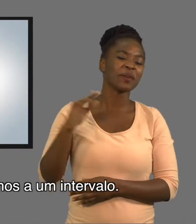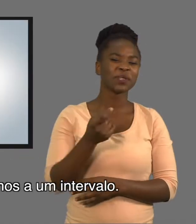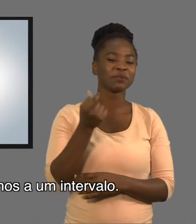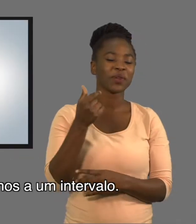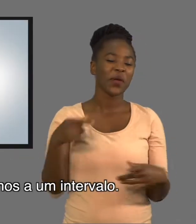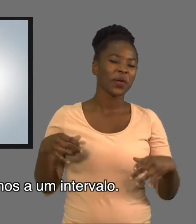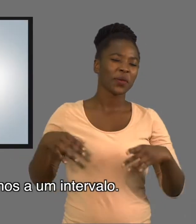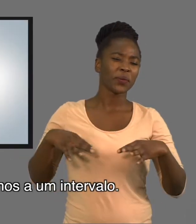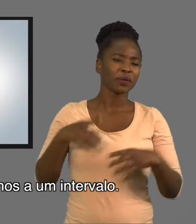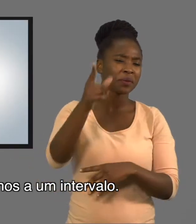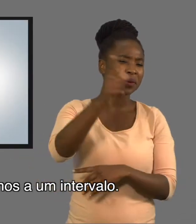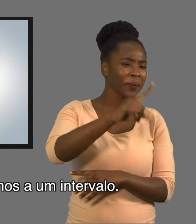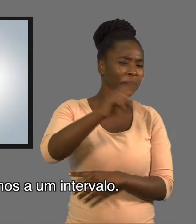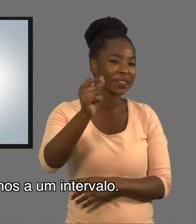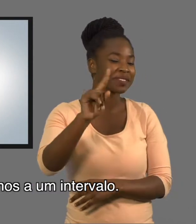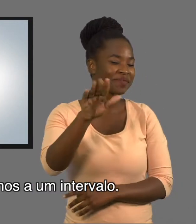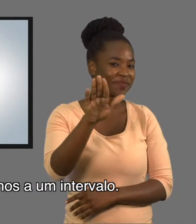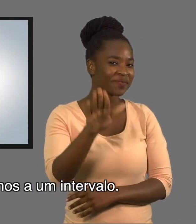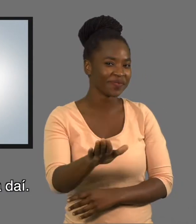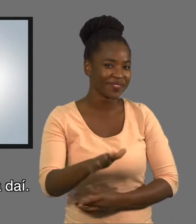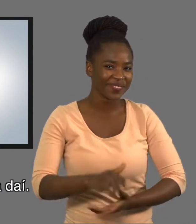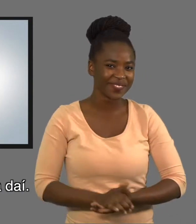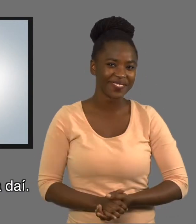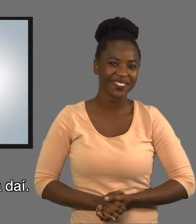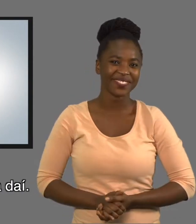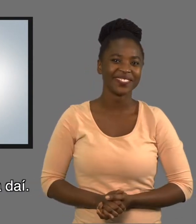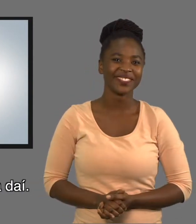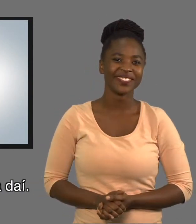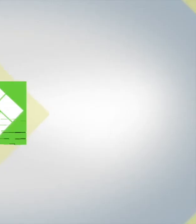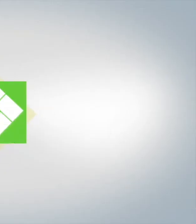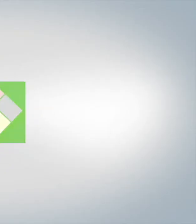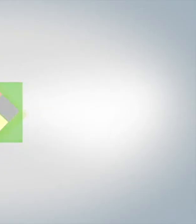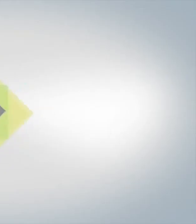resolvida. Com esta matéria, vamos a um intervalo no Saia Daí.